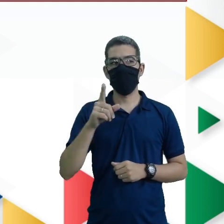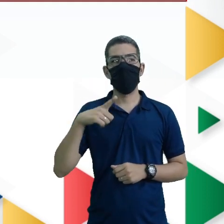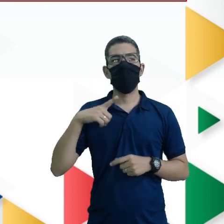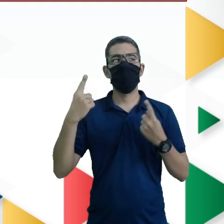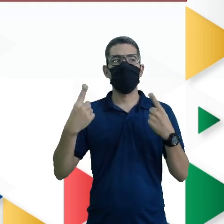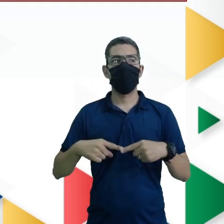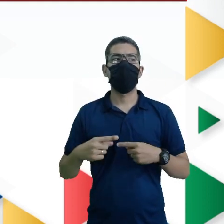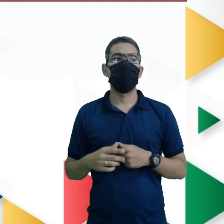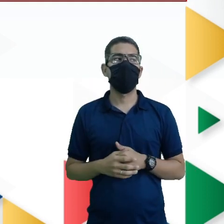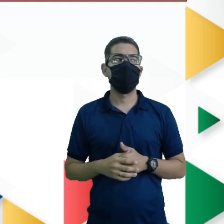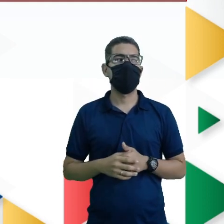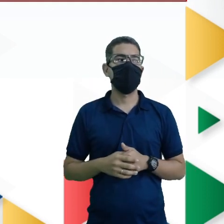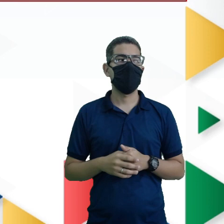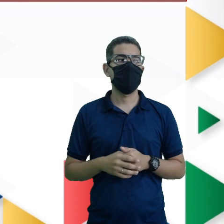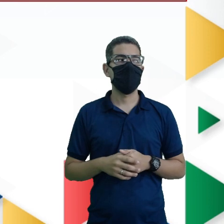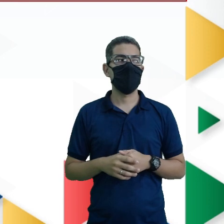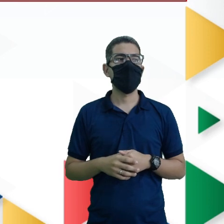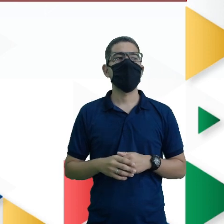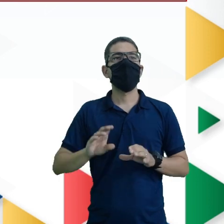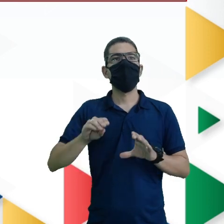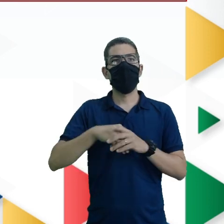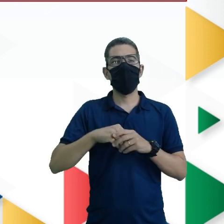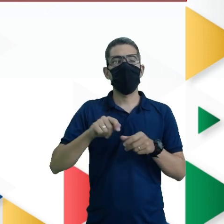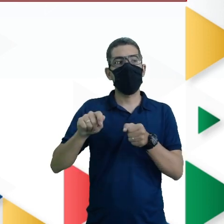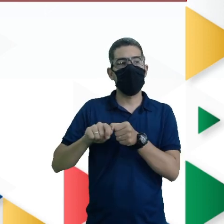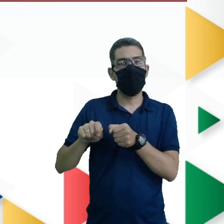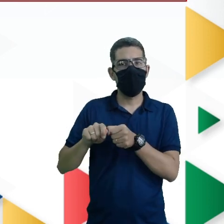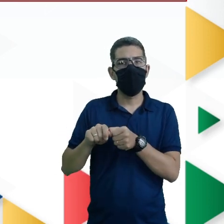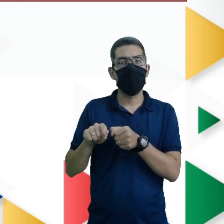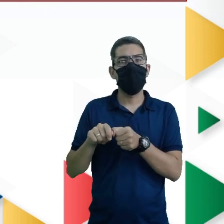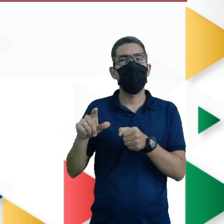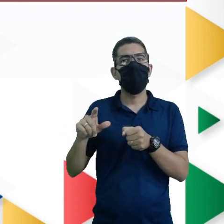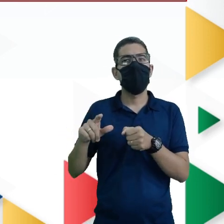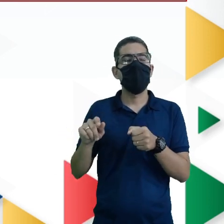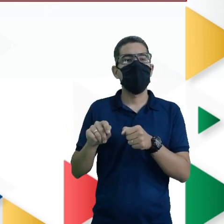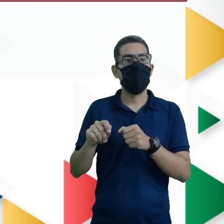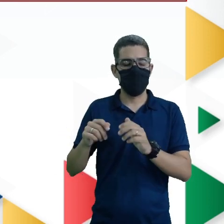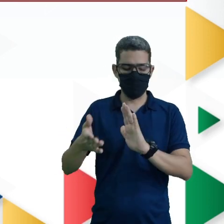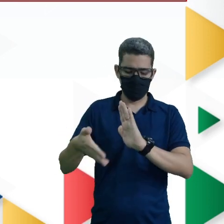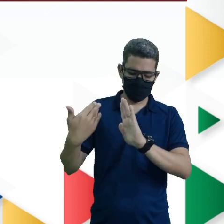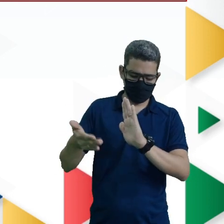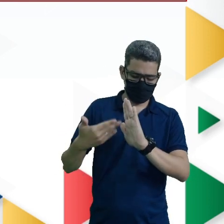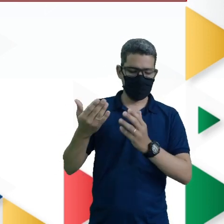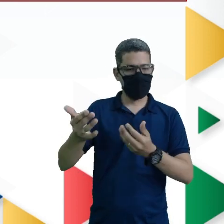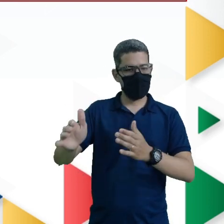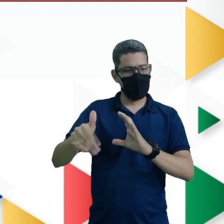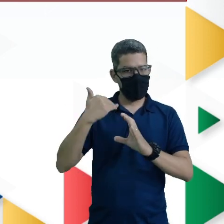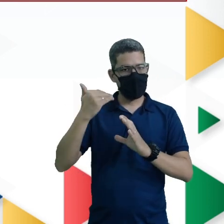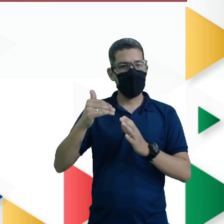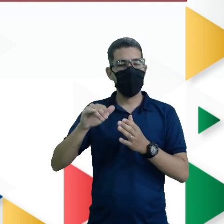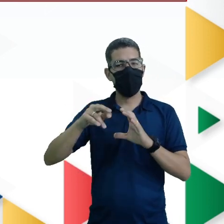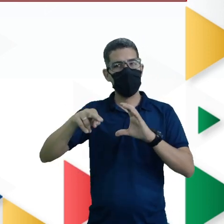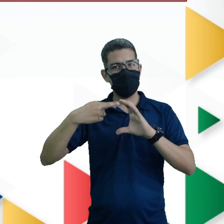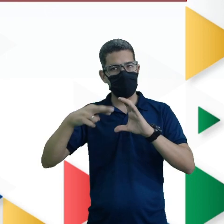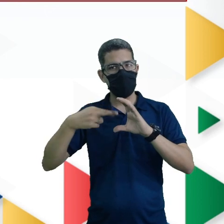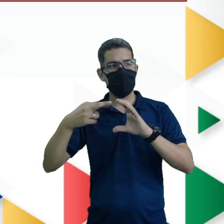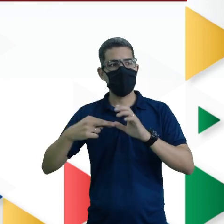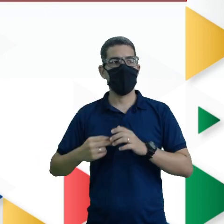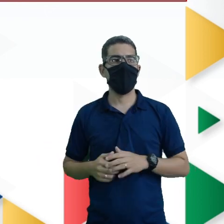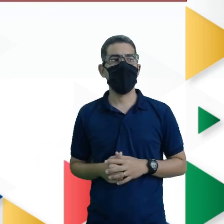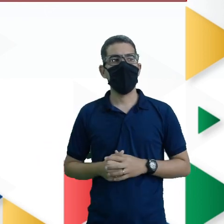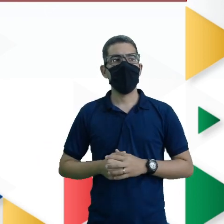desafio, tá bom? Então, dentro das construções, você vai montar no teu caderno e vai mandar para gente no Instagram, Robertão